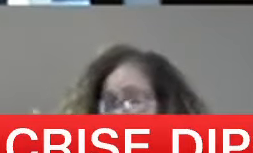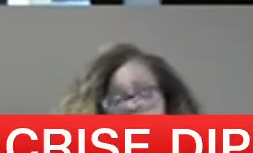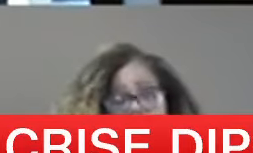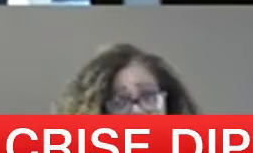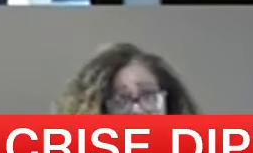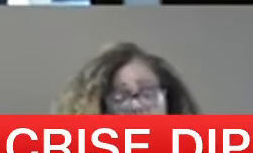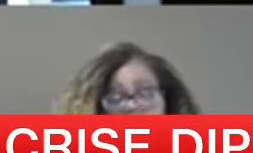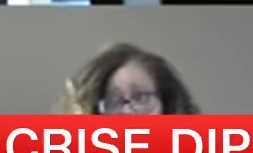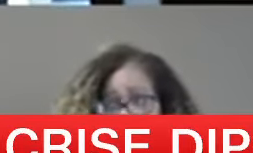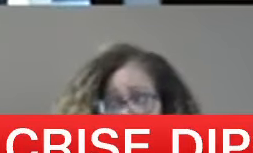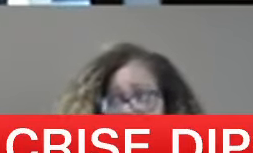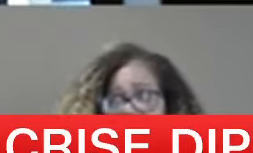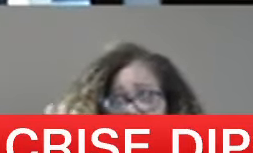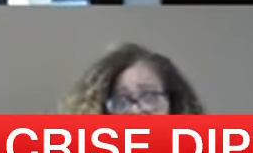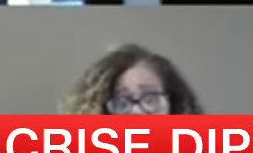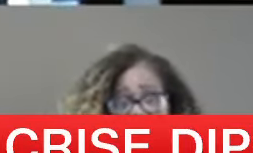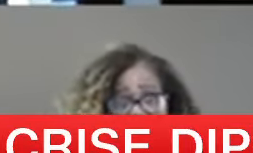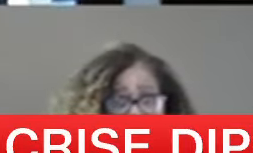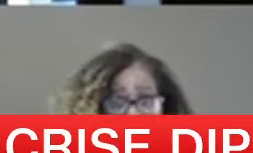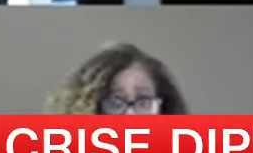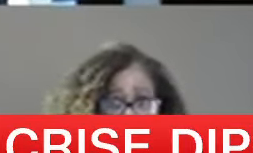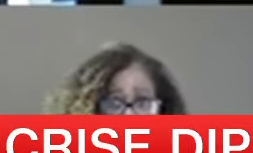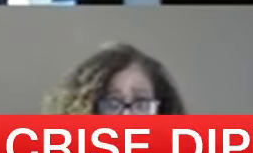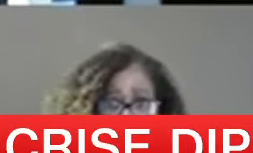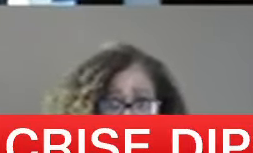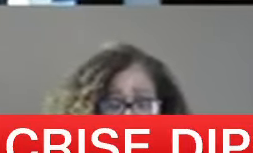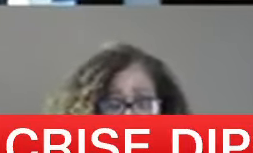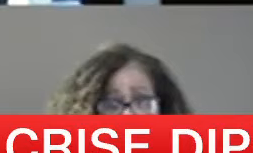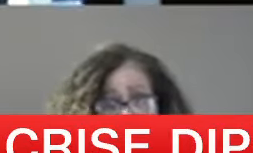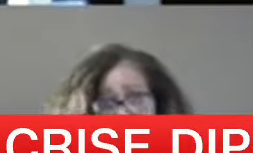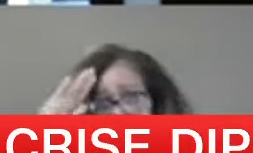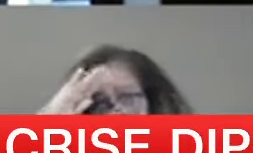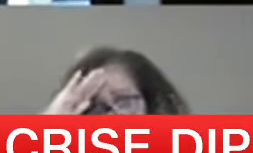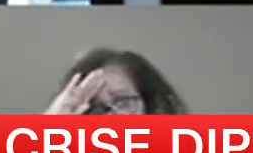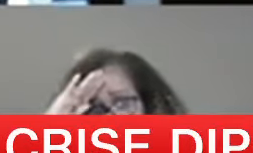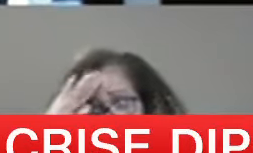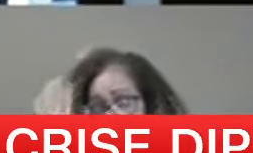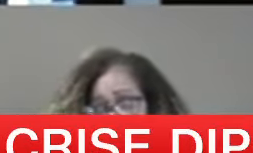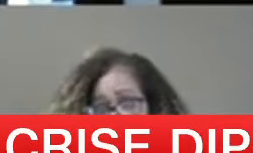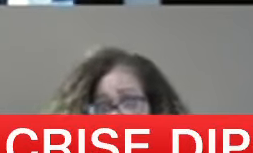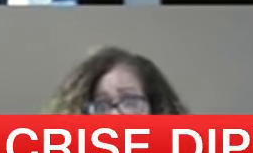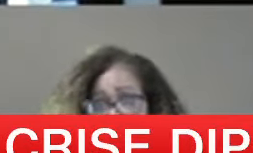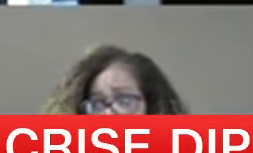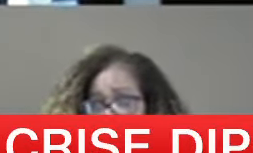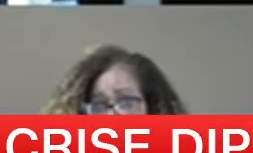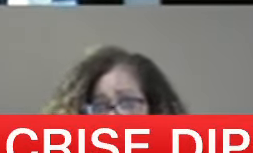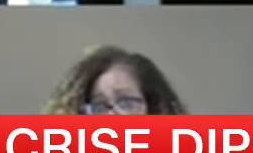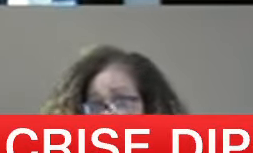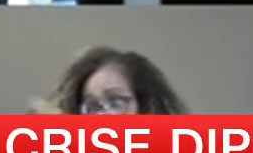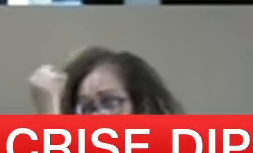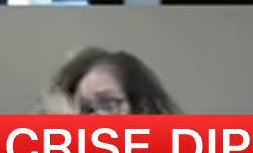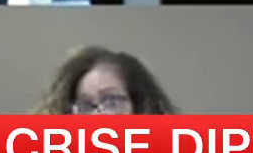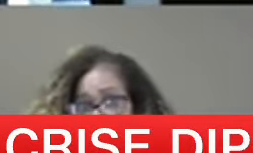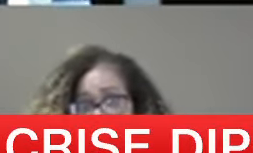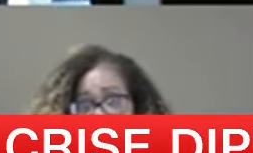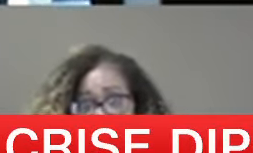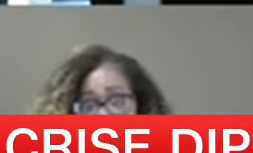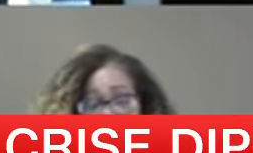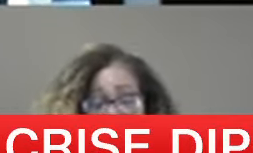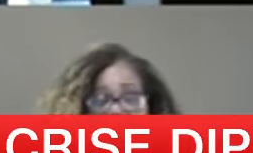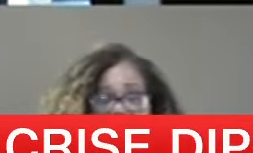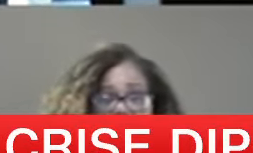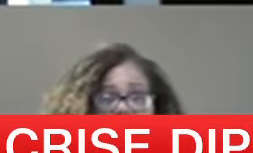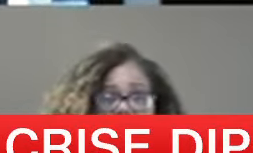República, que compare a ação militar que está ocorrendo na faixa de Gaza com o